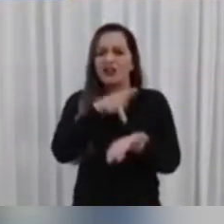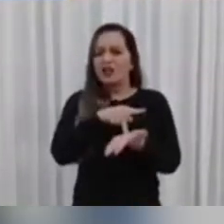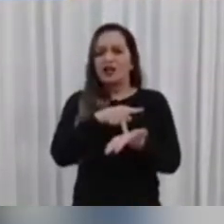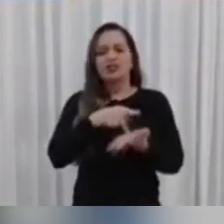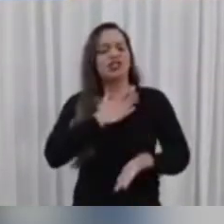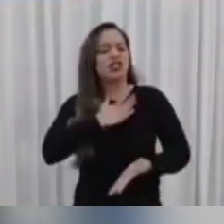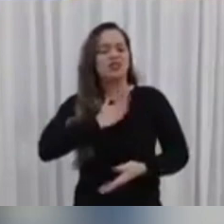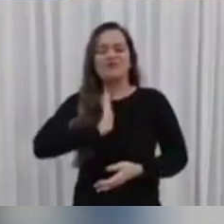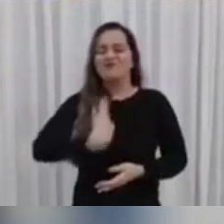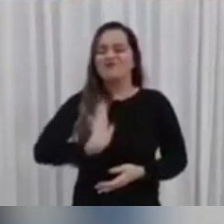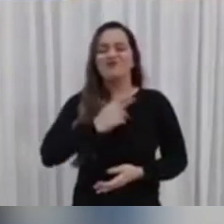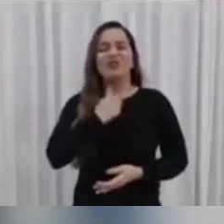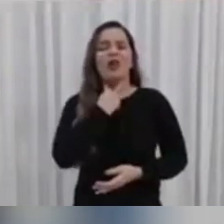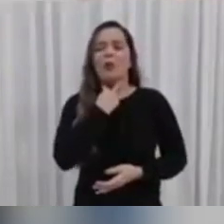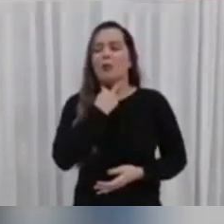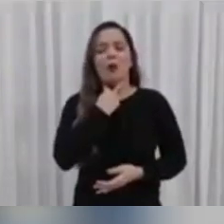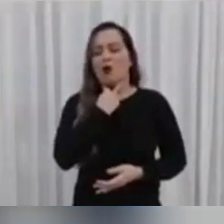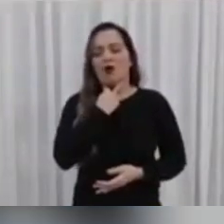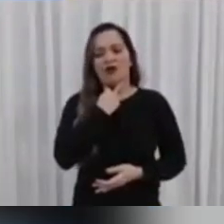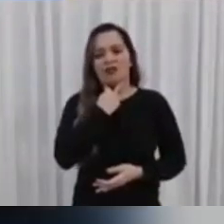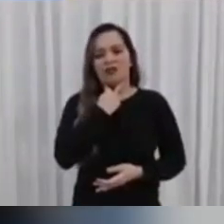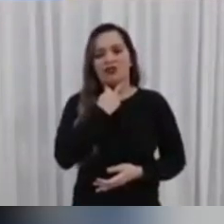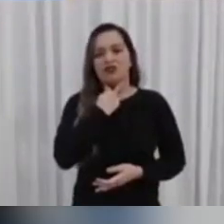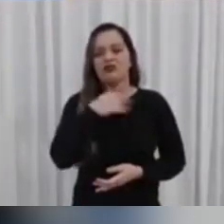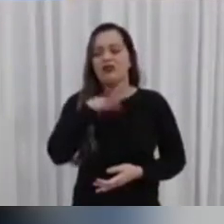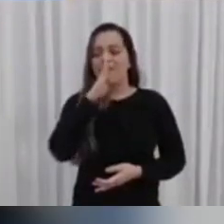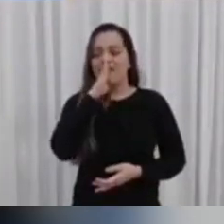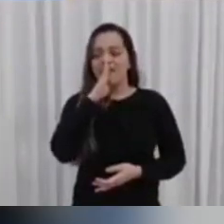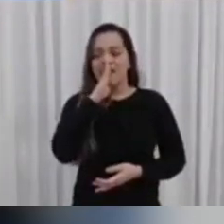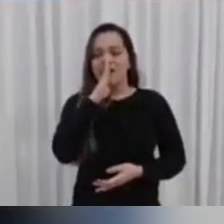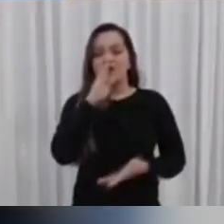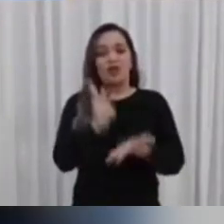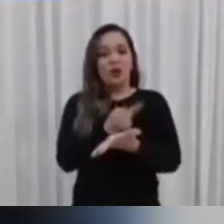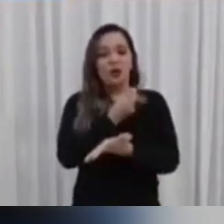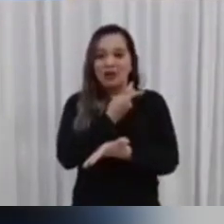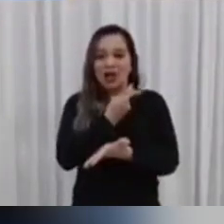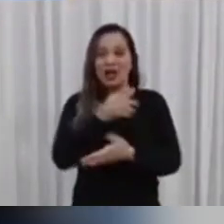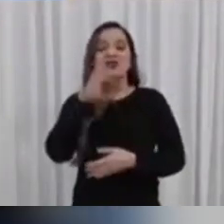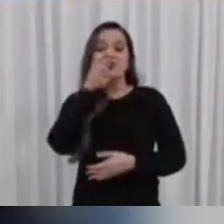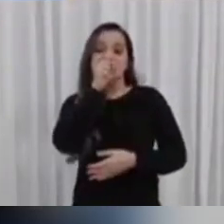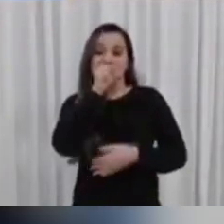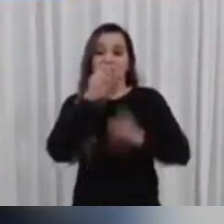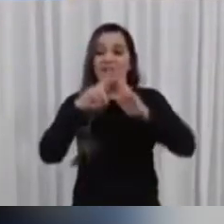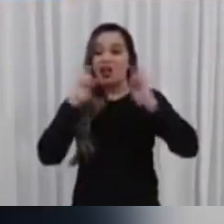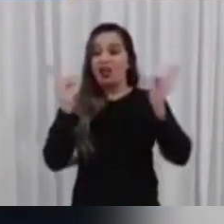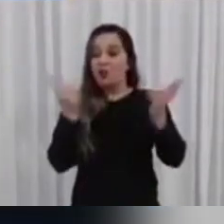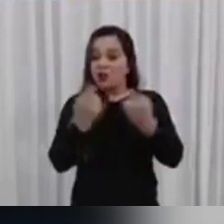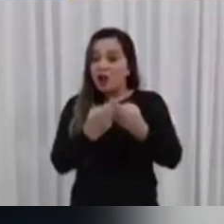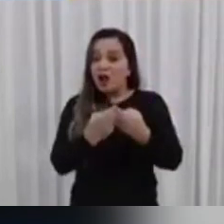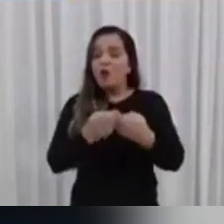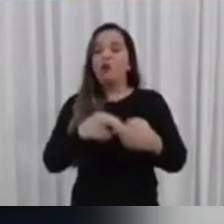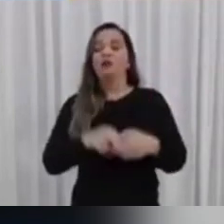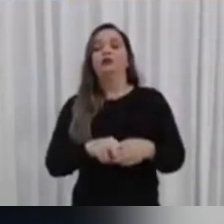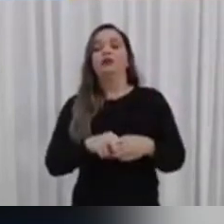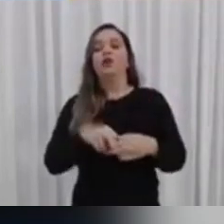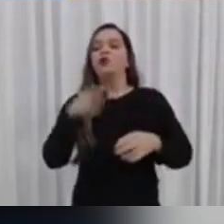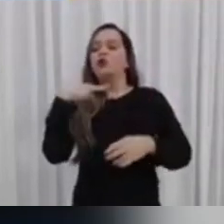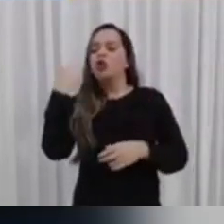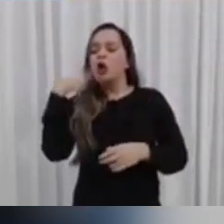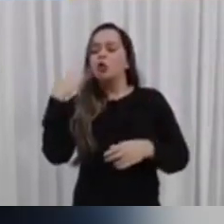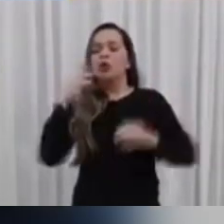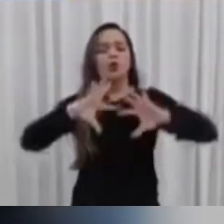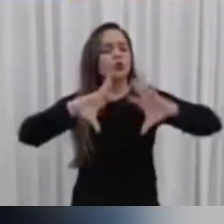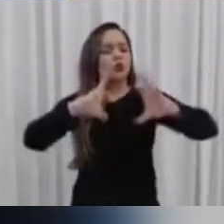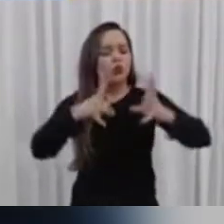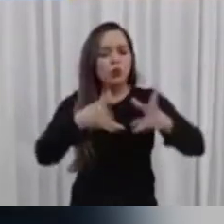pode ficar mais calado para essa situação. Sexta-feira é reunião, né, enfermeira? Eu espero que os vereadores façam parte dessa reunião